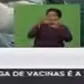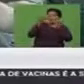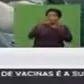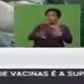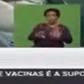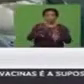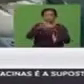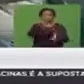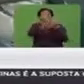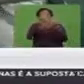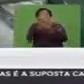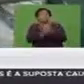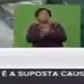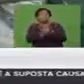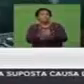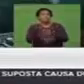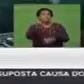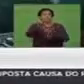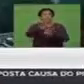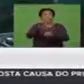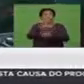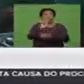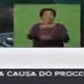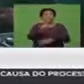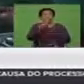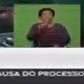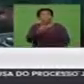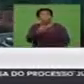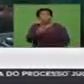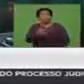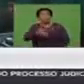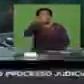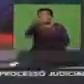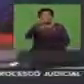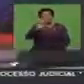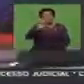operatório e garantem que o doente vai levar uma vida normal.